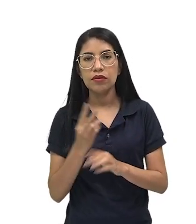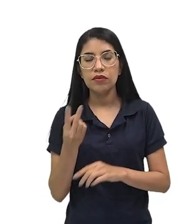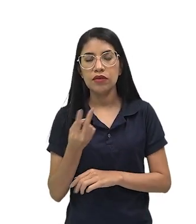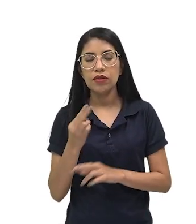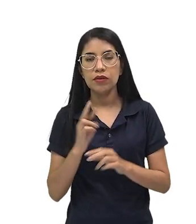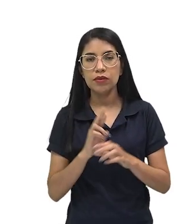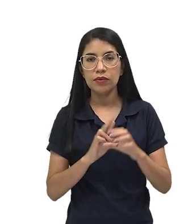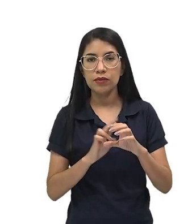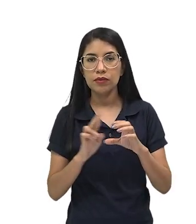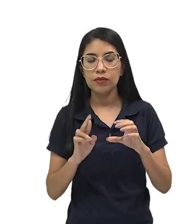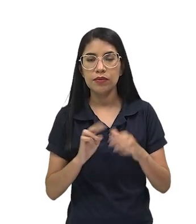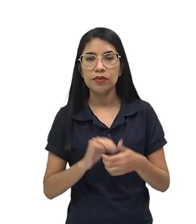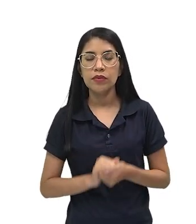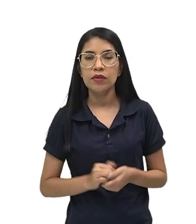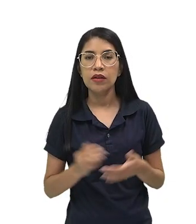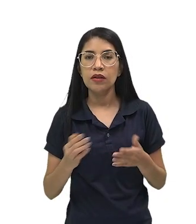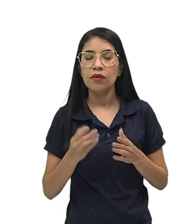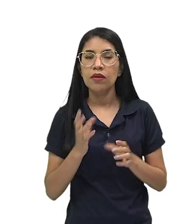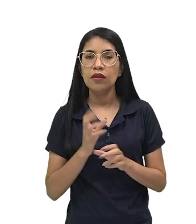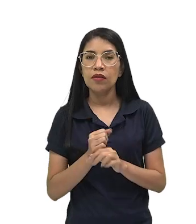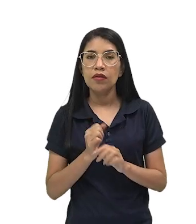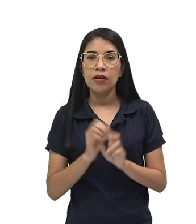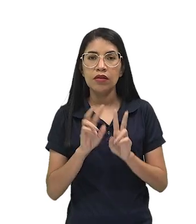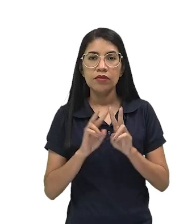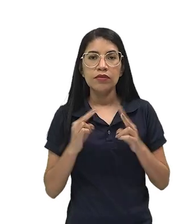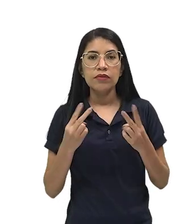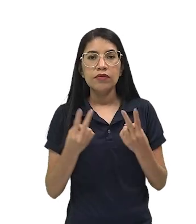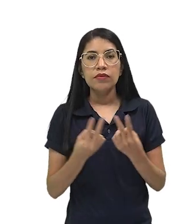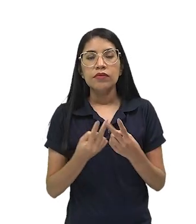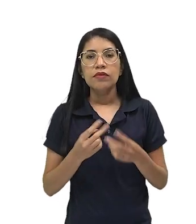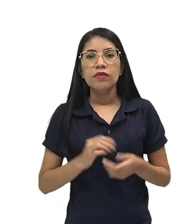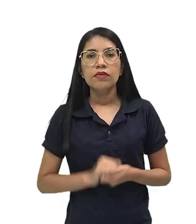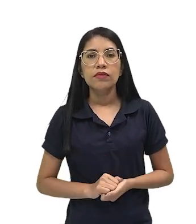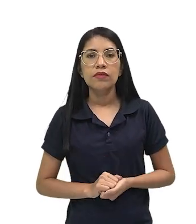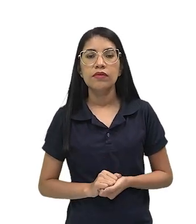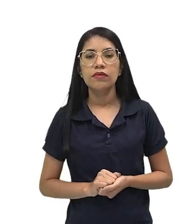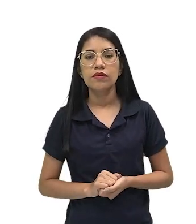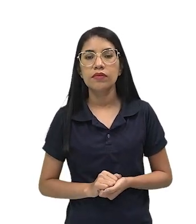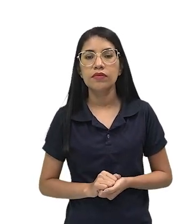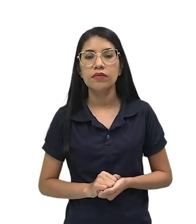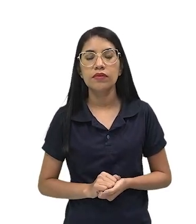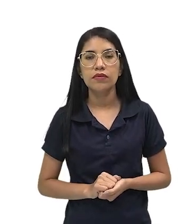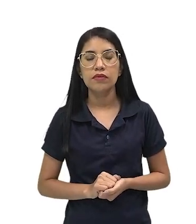Então vamos para o nosso volume agora, olha. Que é π, ó,